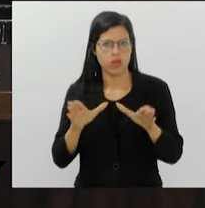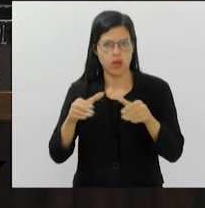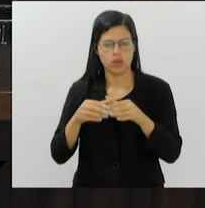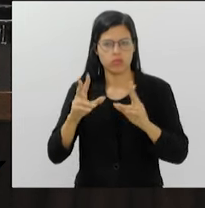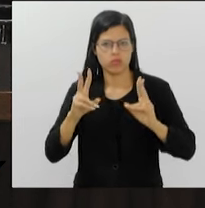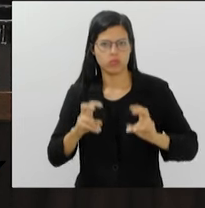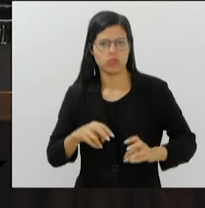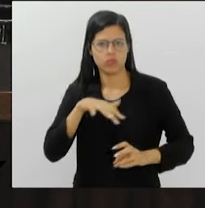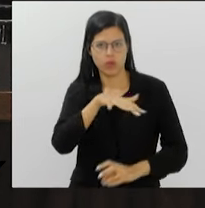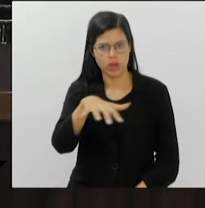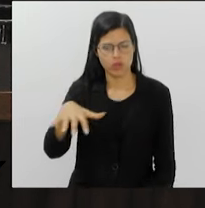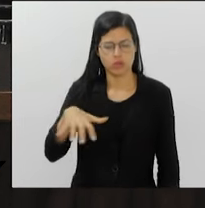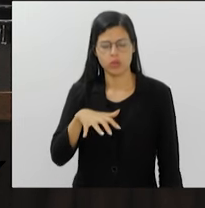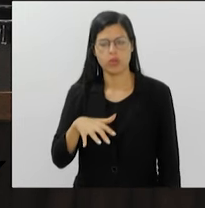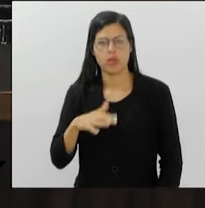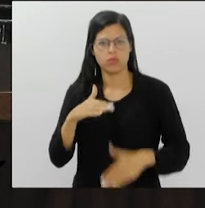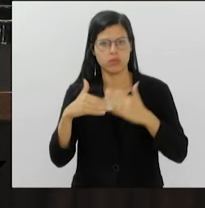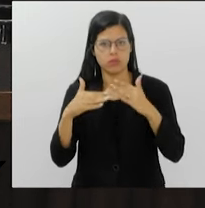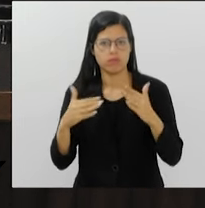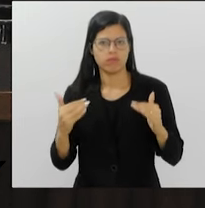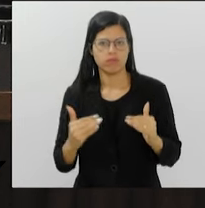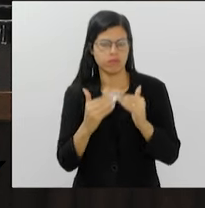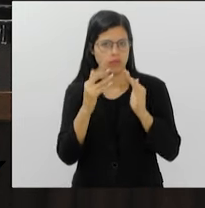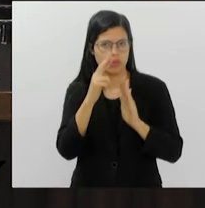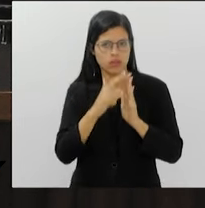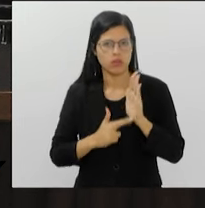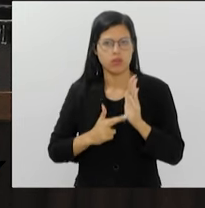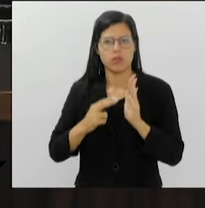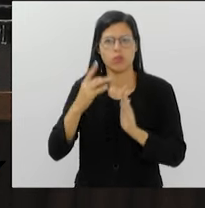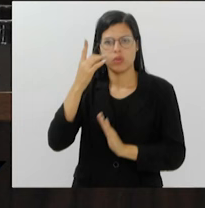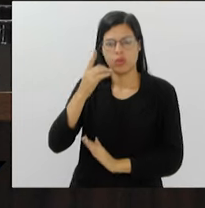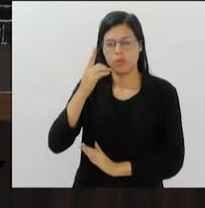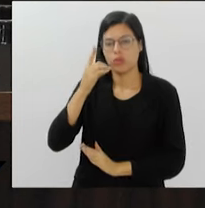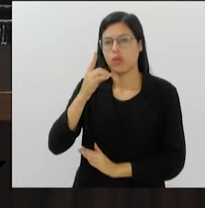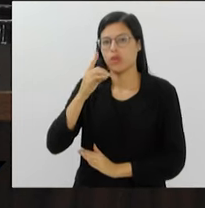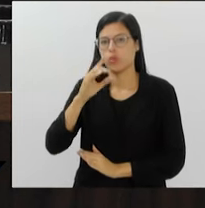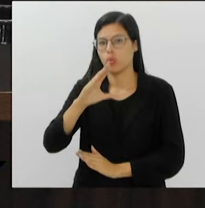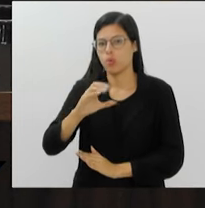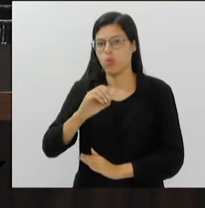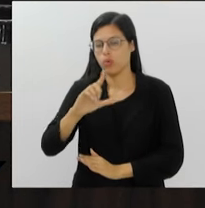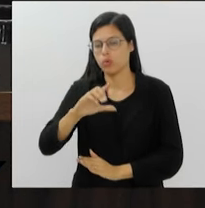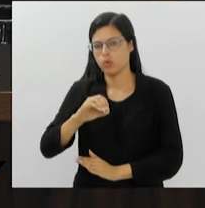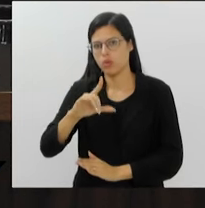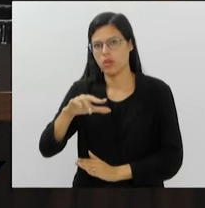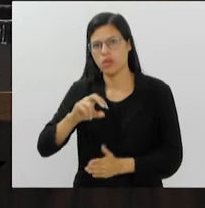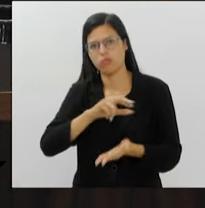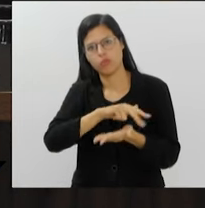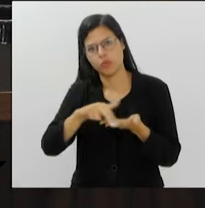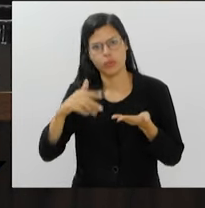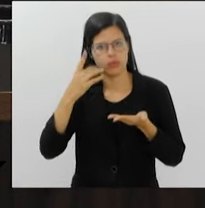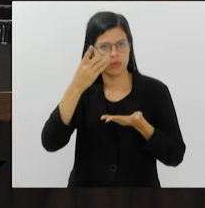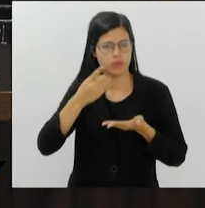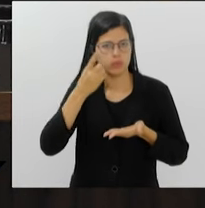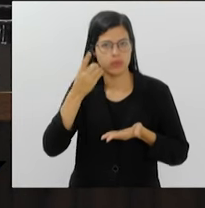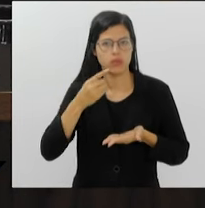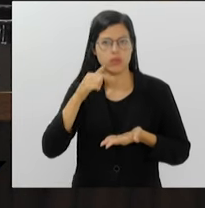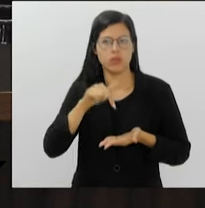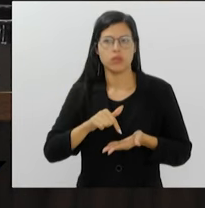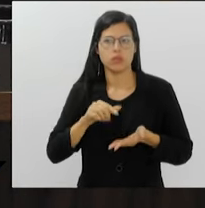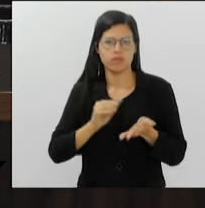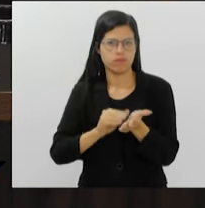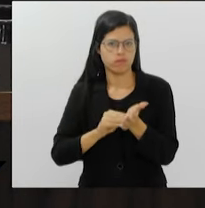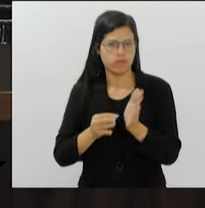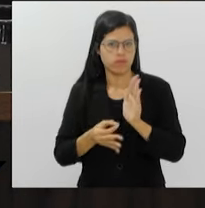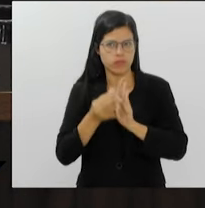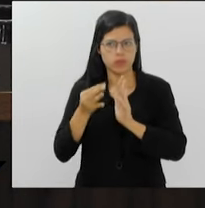regional favorável. Relatores, deputado Vinícius Cosolino, Júlio Rocha, Anderson Moraes e Yuri. Pendente de pareceres da Comissão